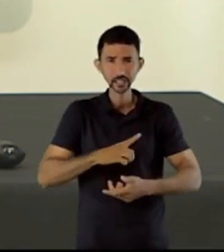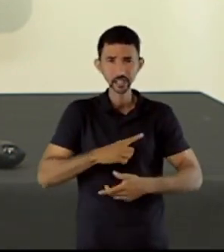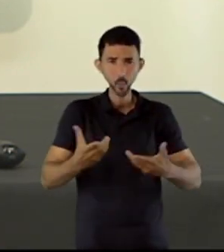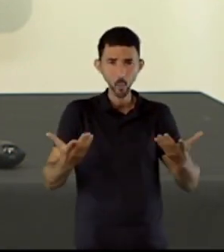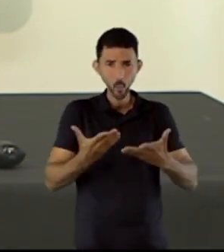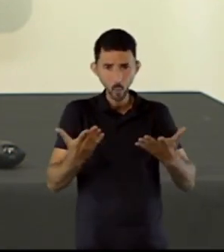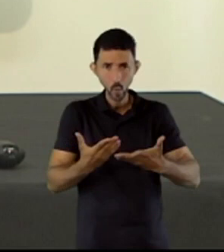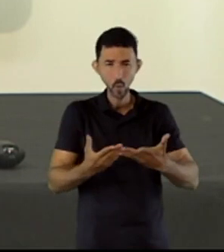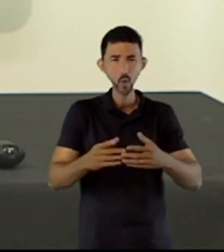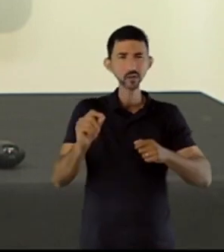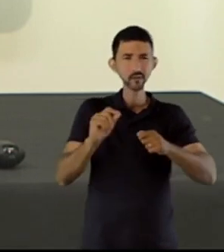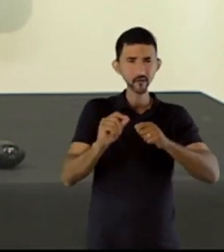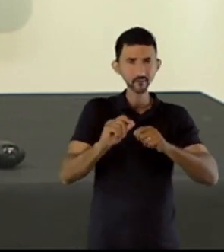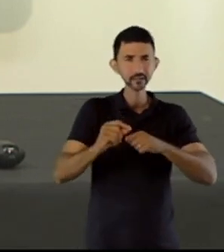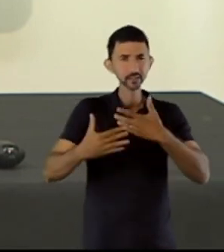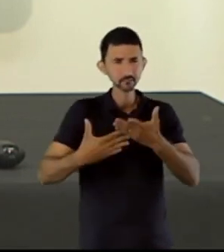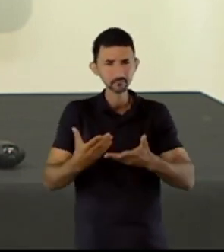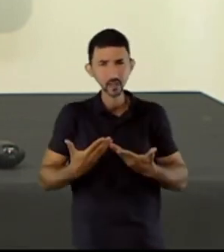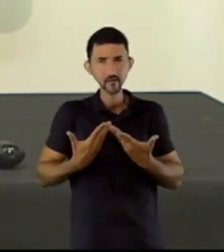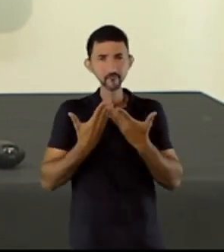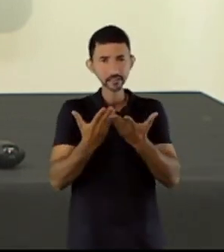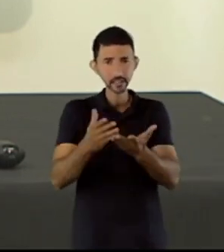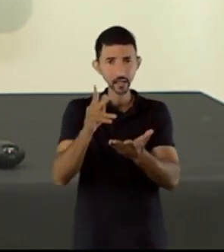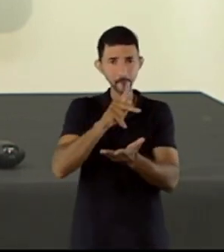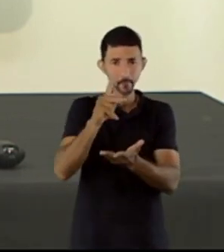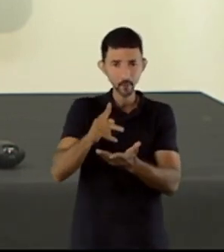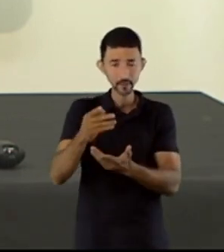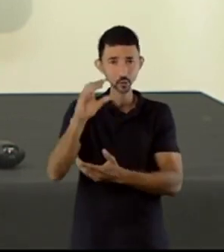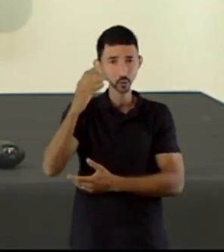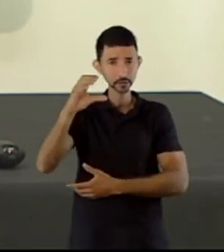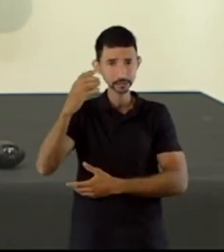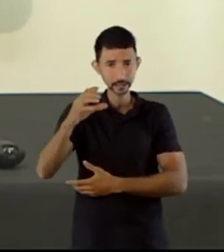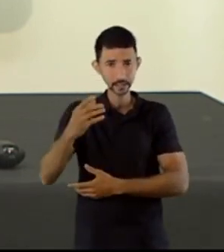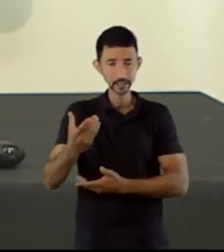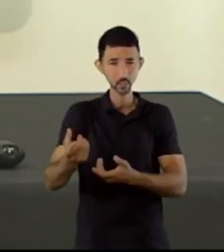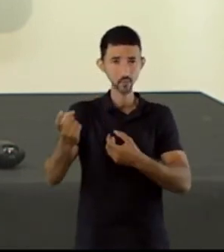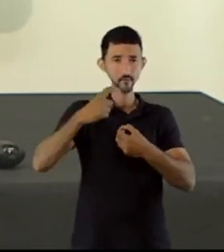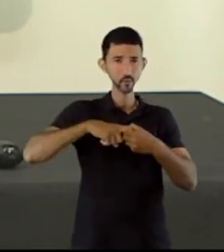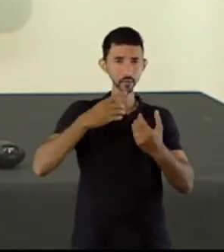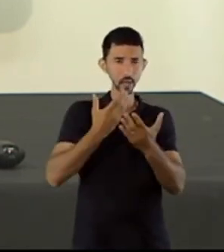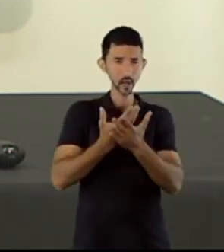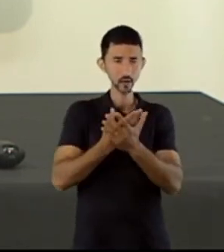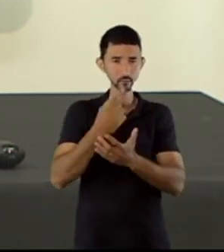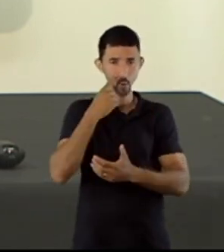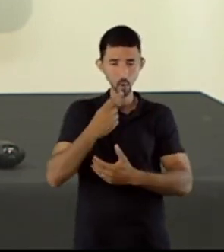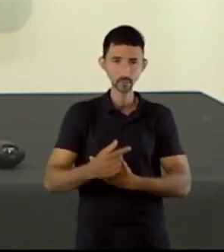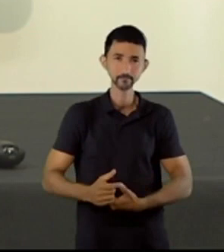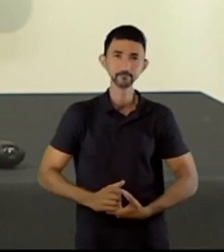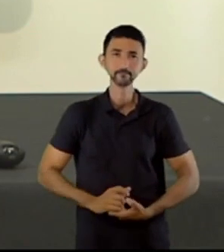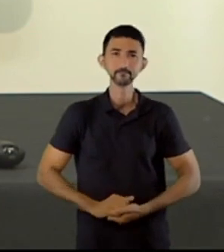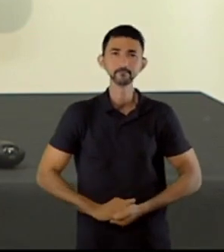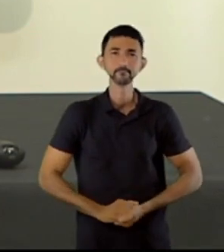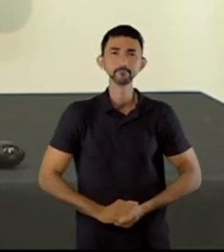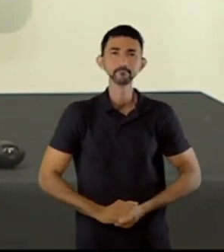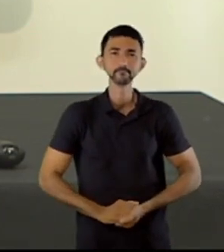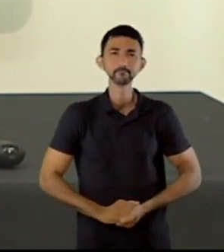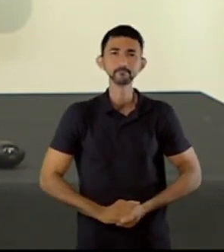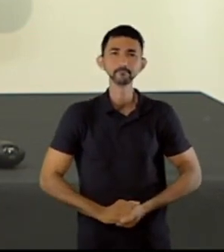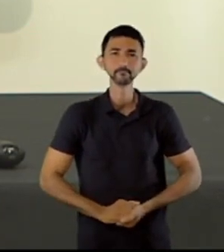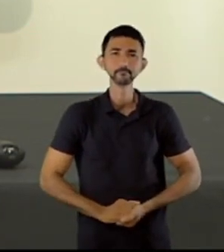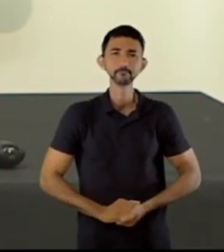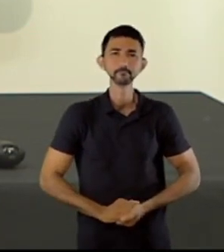hoje? Que você vai fazer e vai entregar para o seu professor de ciências quando voltar às aulas. Olha só. Eu quero que